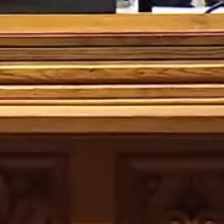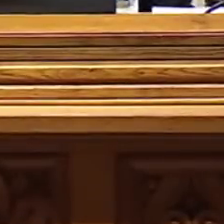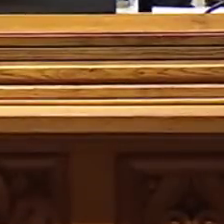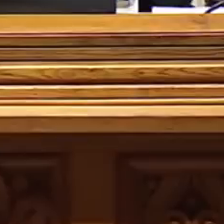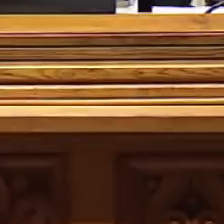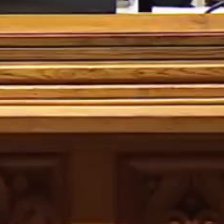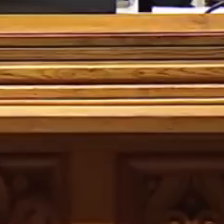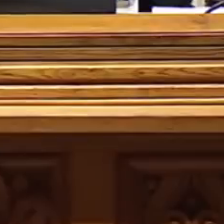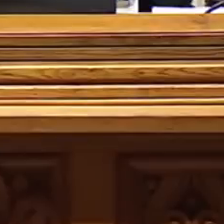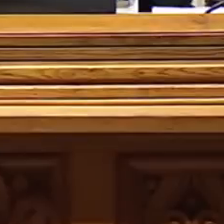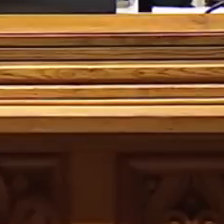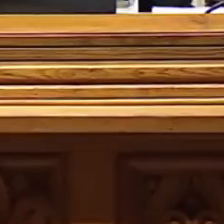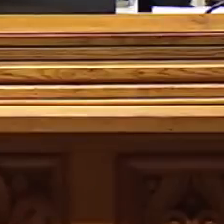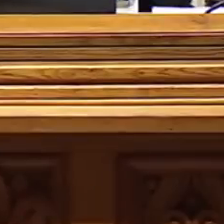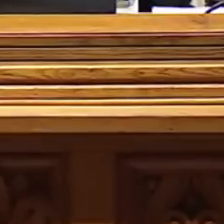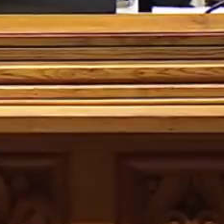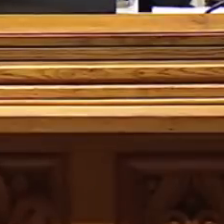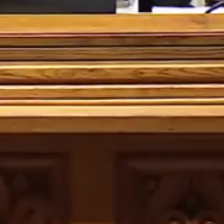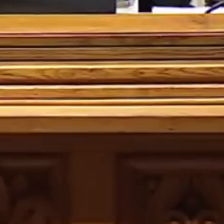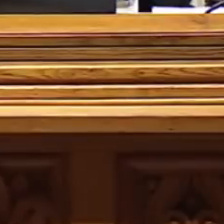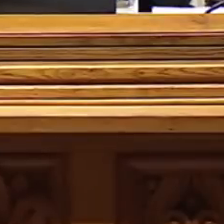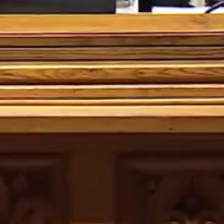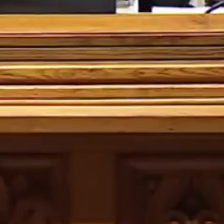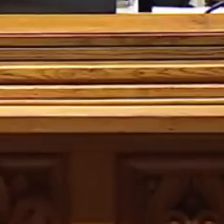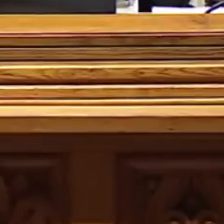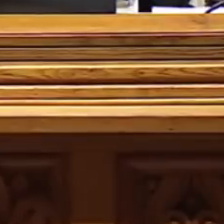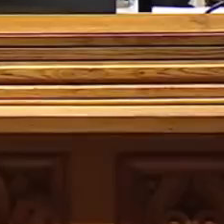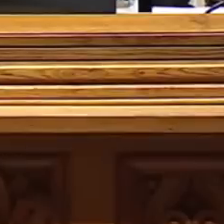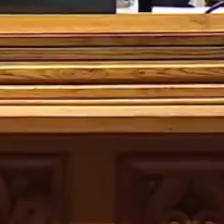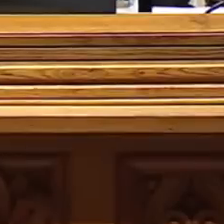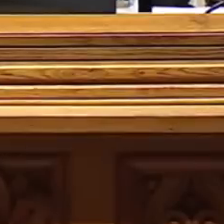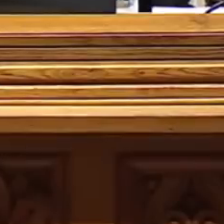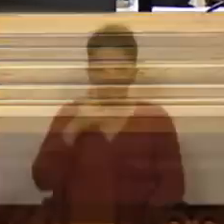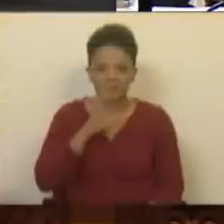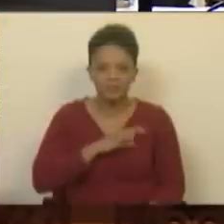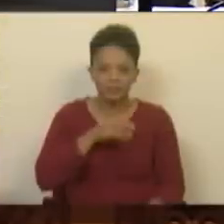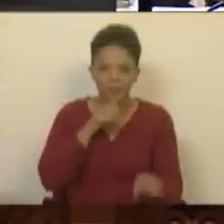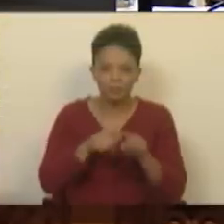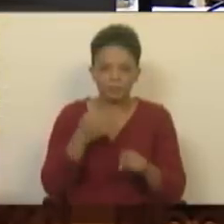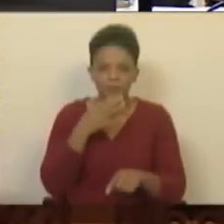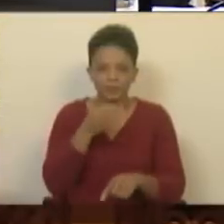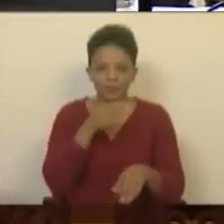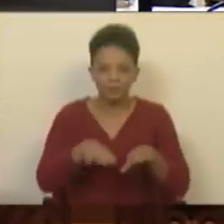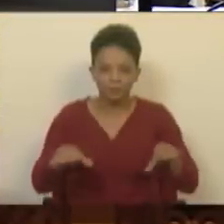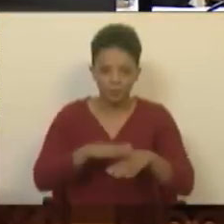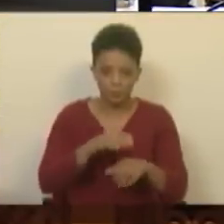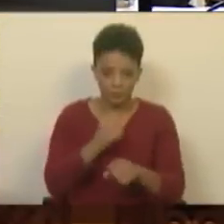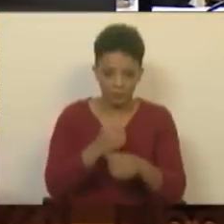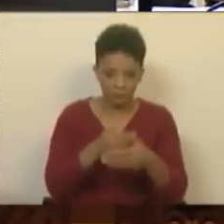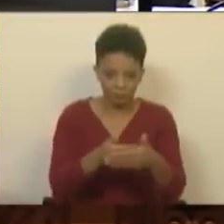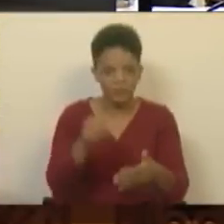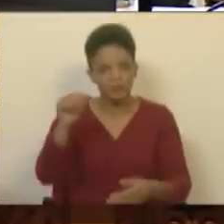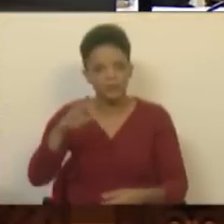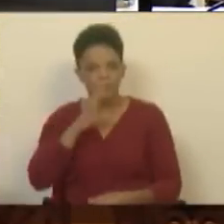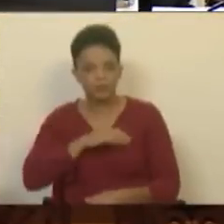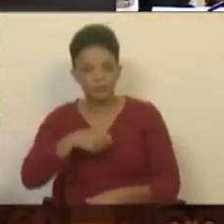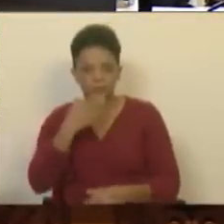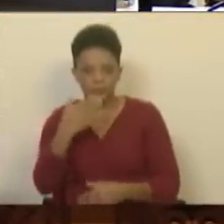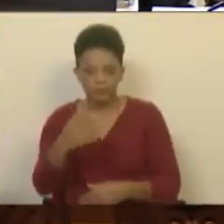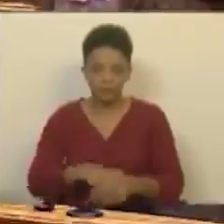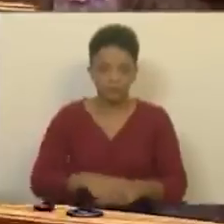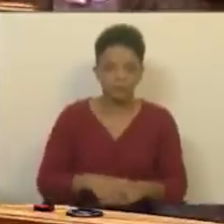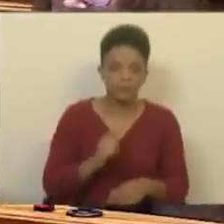Deputado Eurico Dias pede a palavra para uma população à mesa sobre a condição dos trabalhos sim senhor presidente por favor